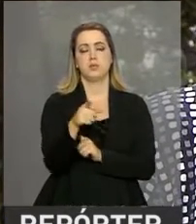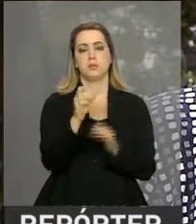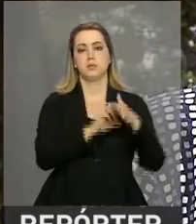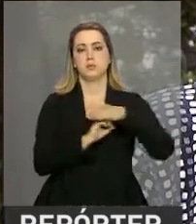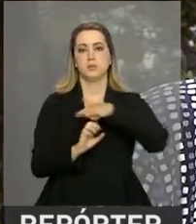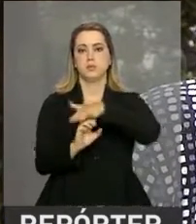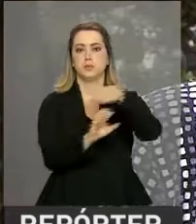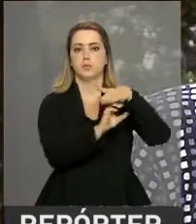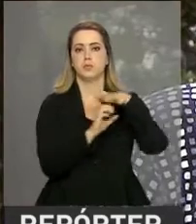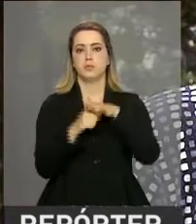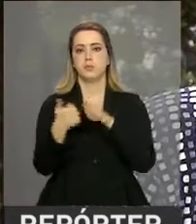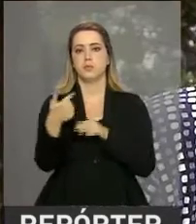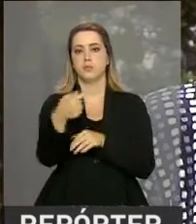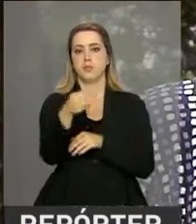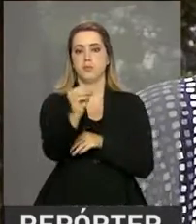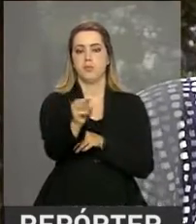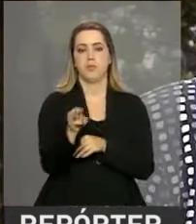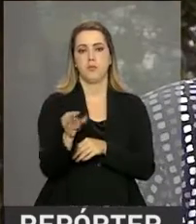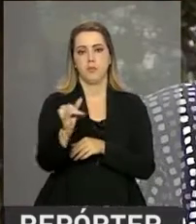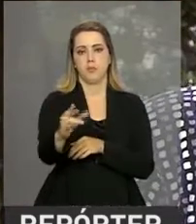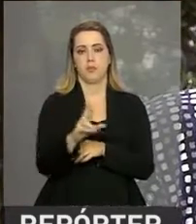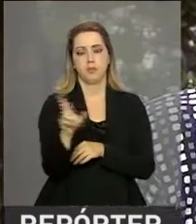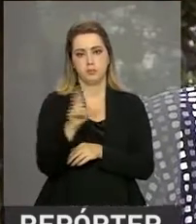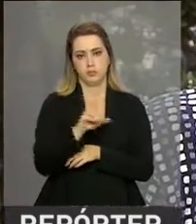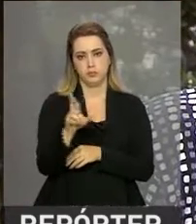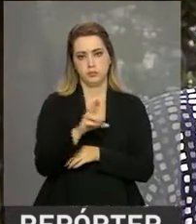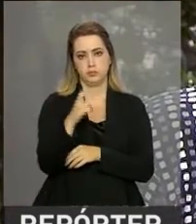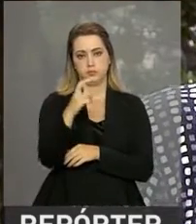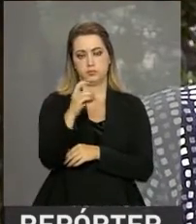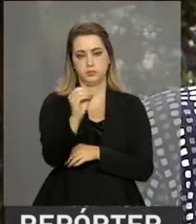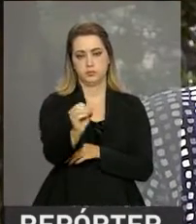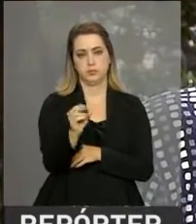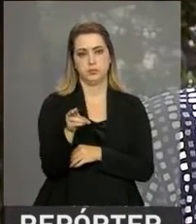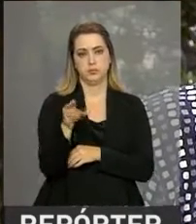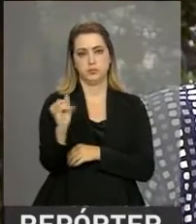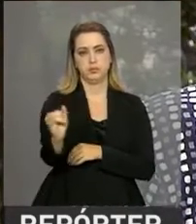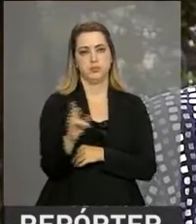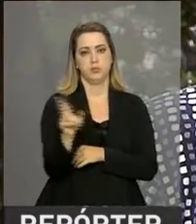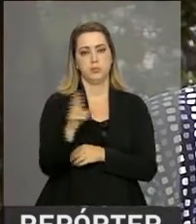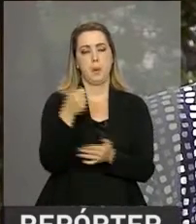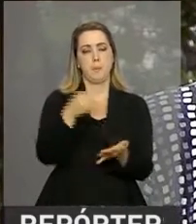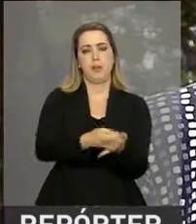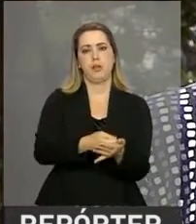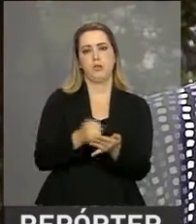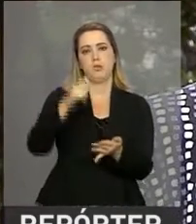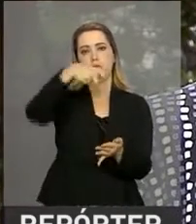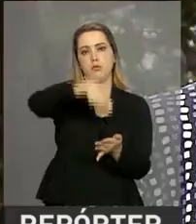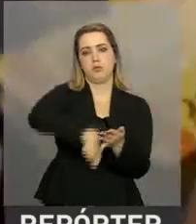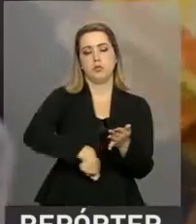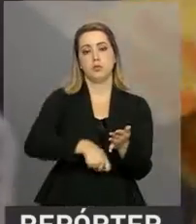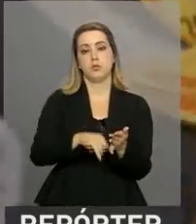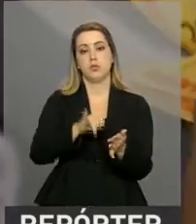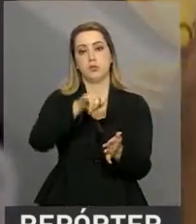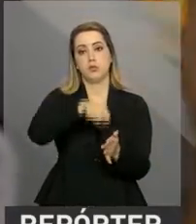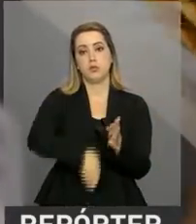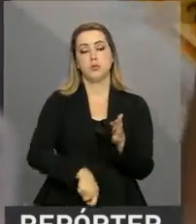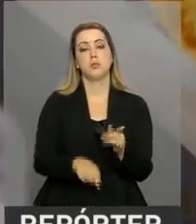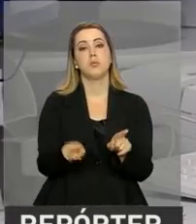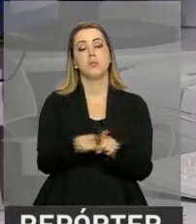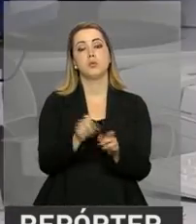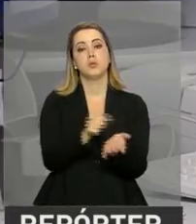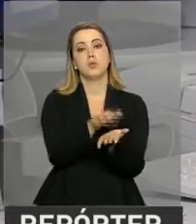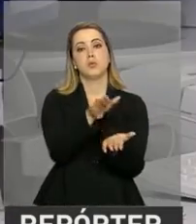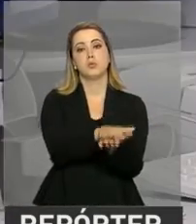170 bilhões de reais e 50 bilhões de reais foram pagos em impostos e multas pelas regras